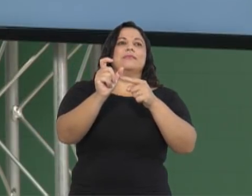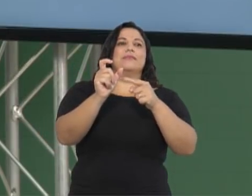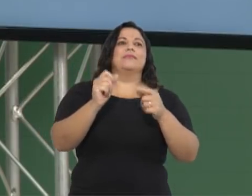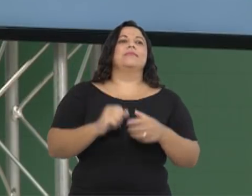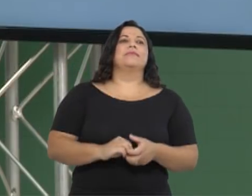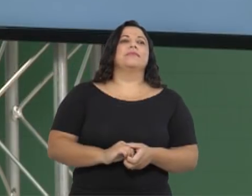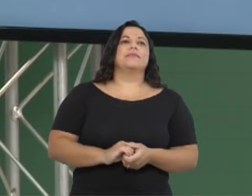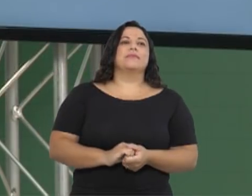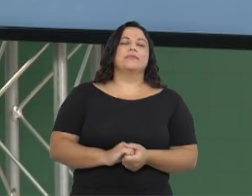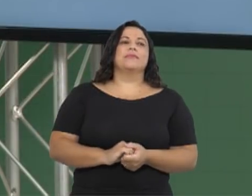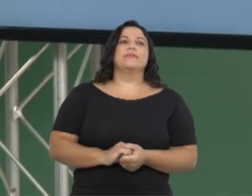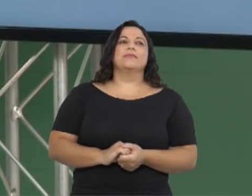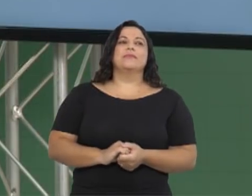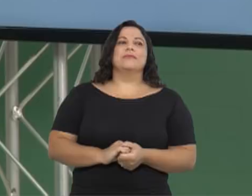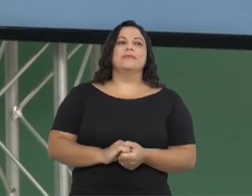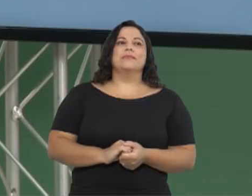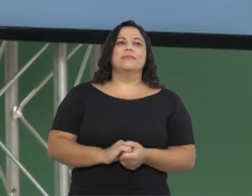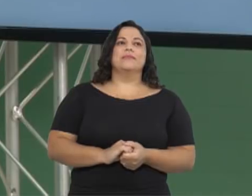Second,